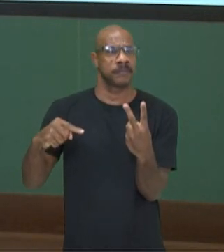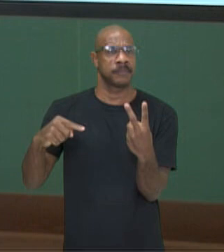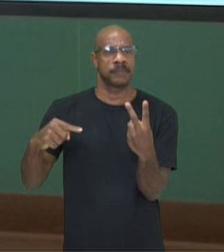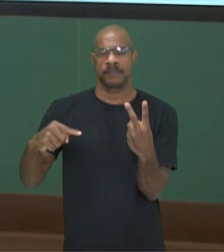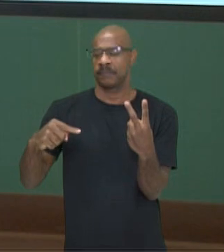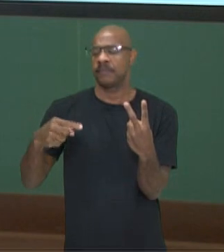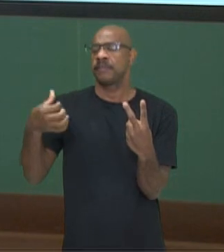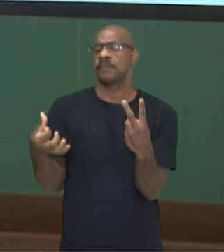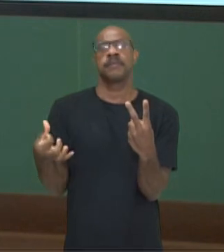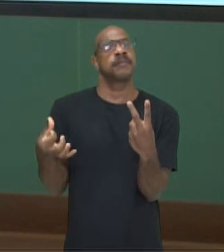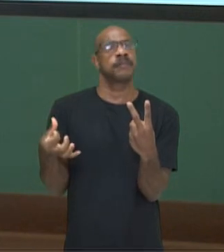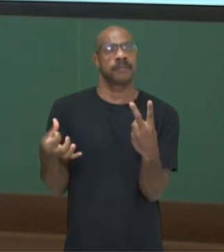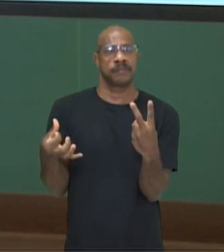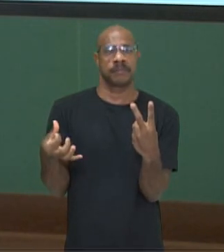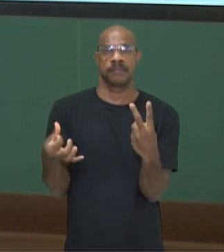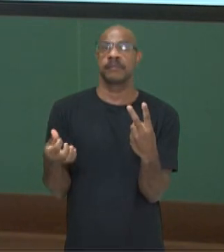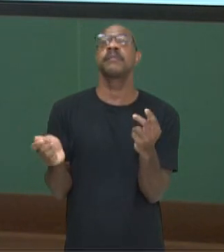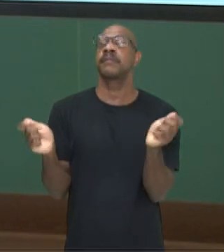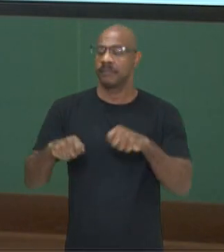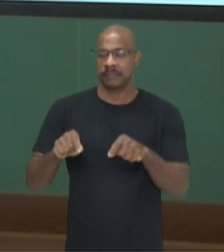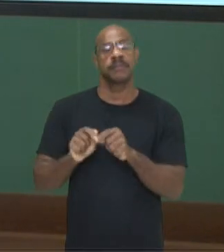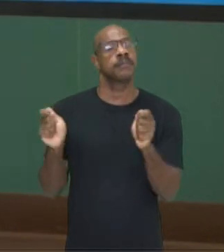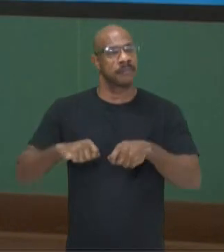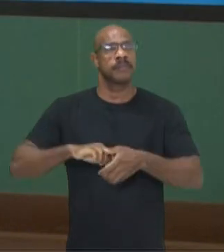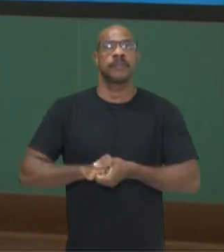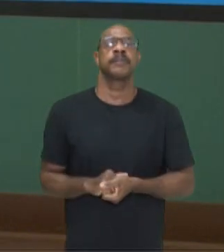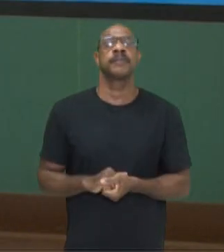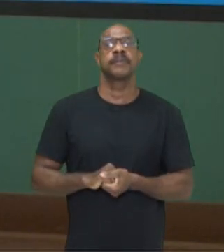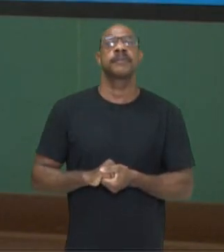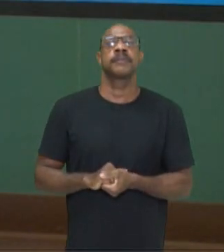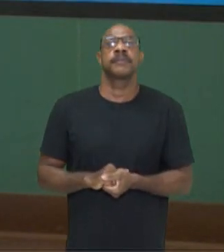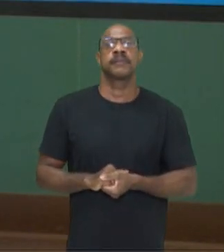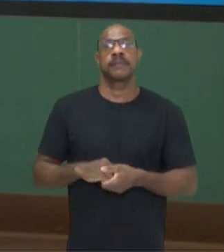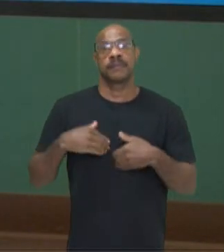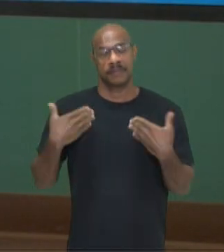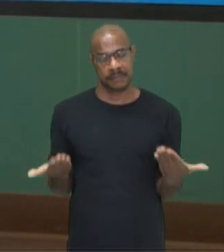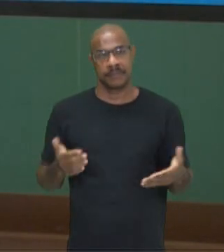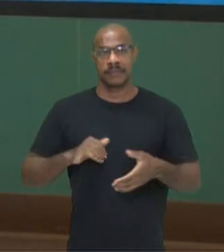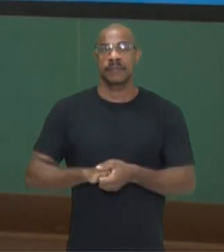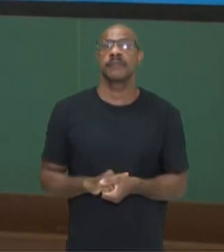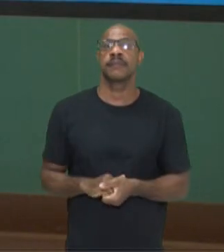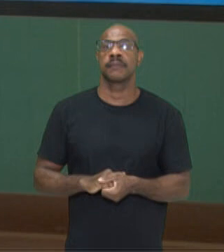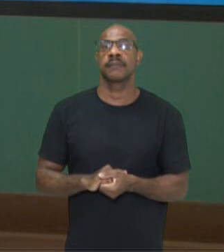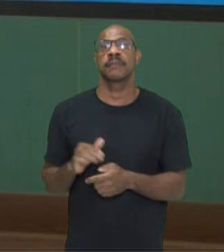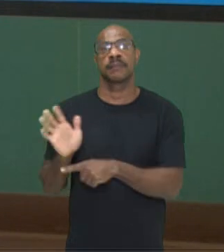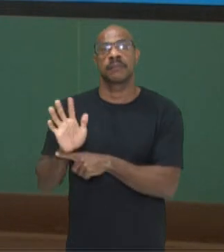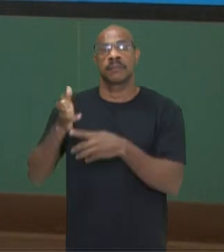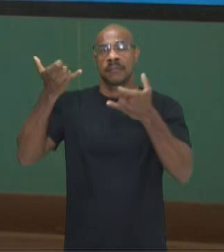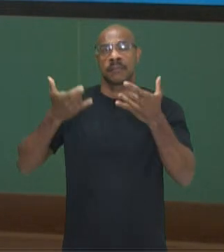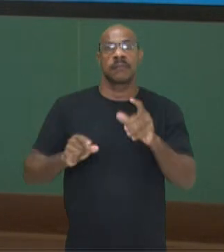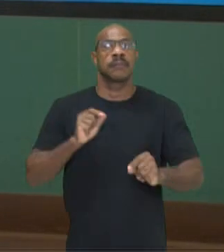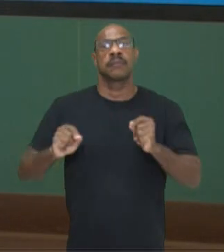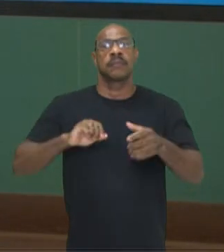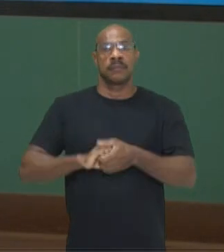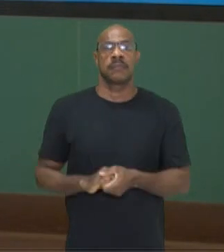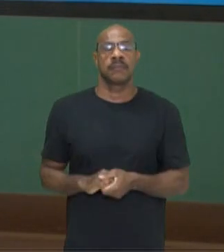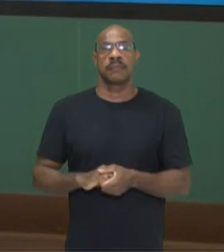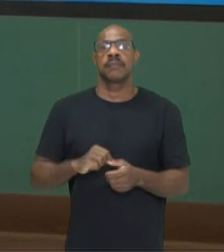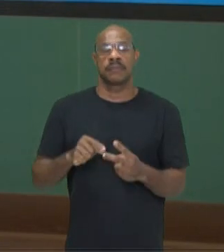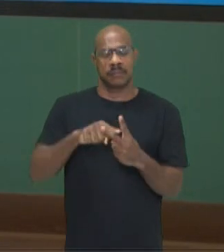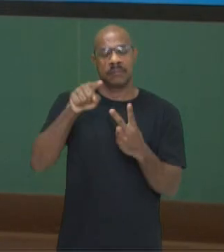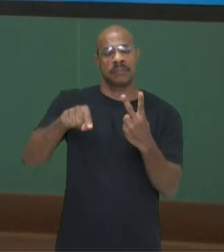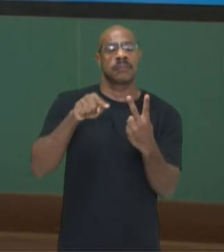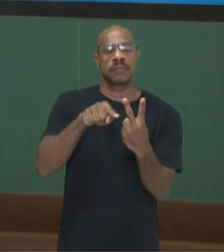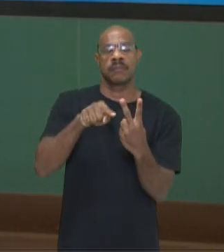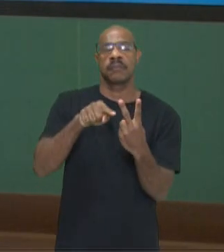colocar o sinal de menos na resposta, ok? Bom, nesse vídeo nós falamos sobre raiz